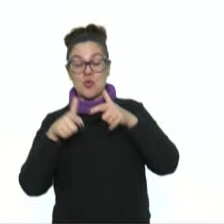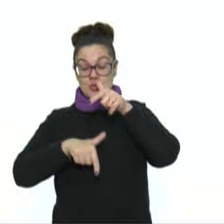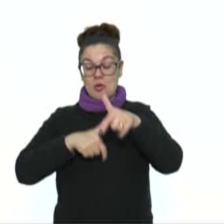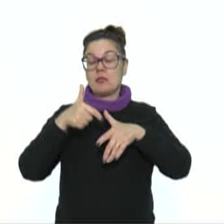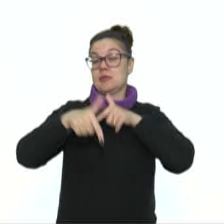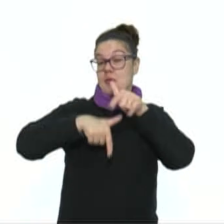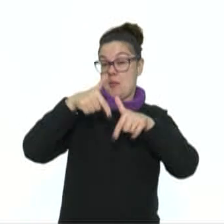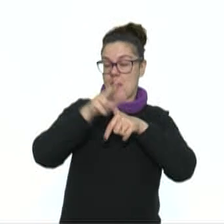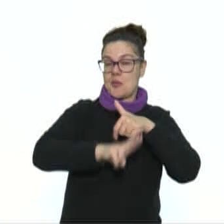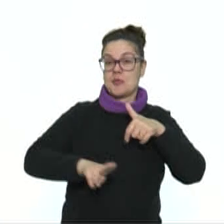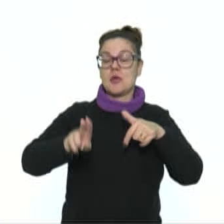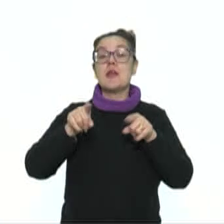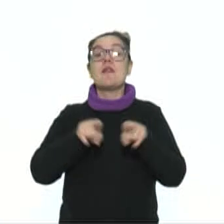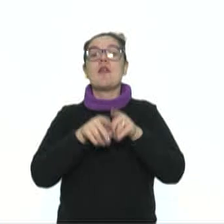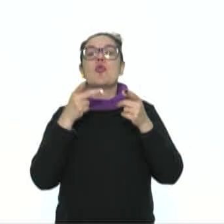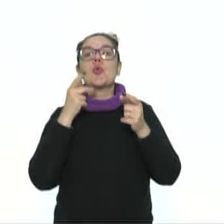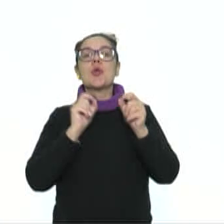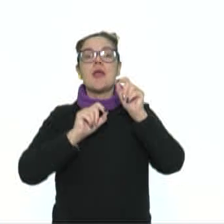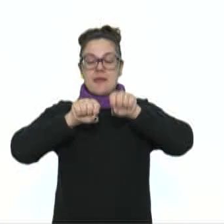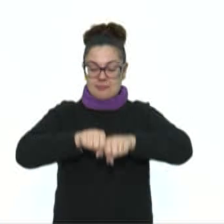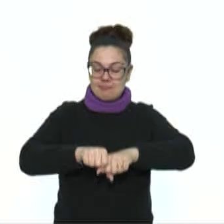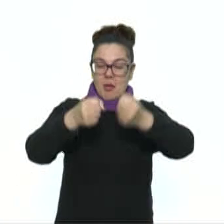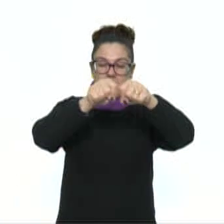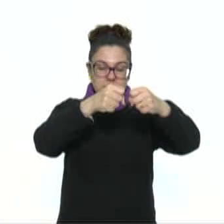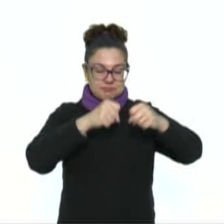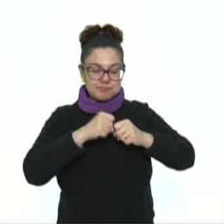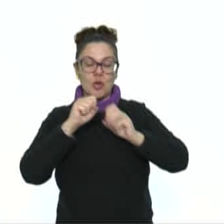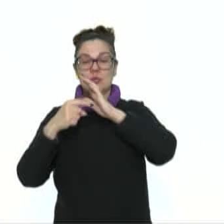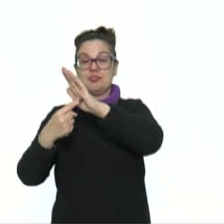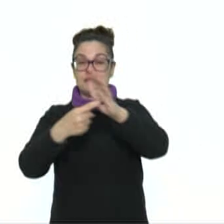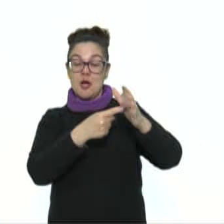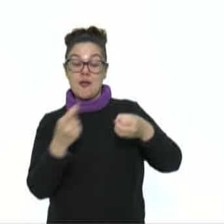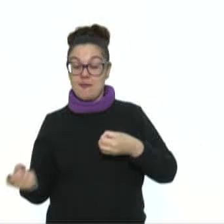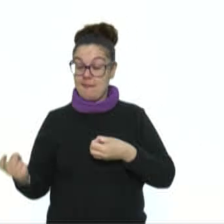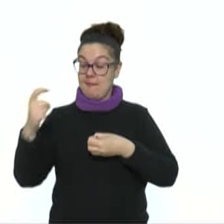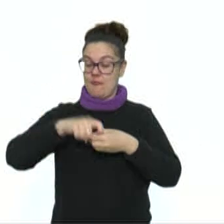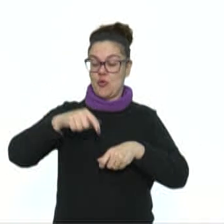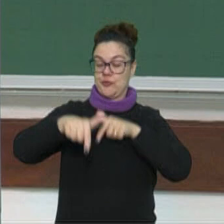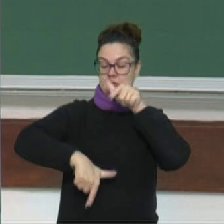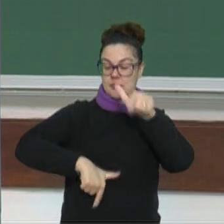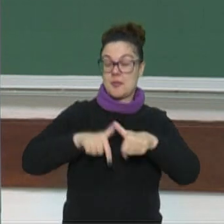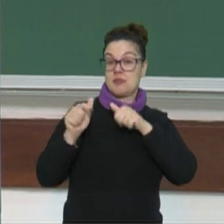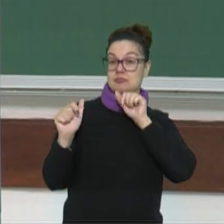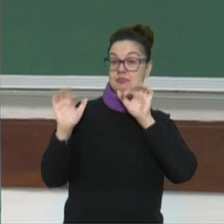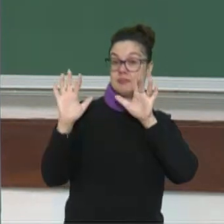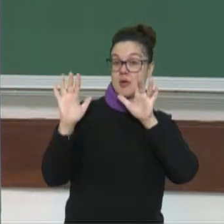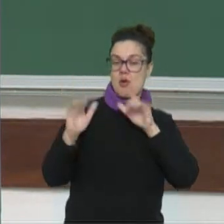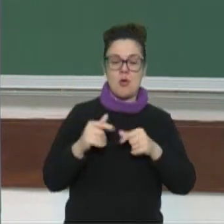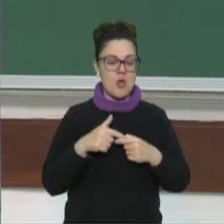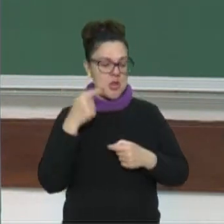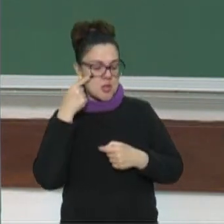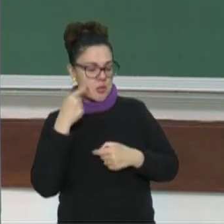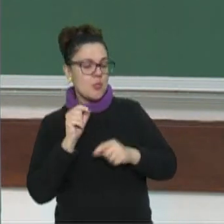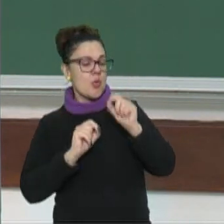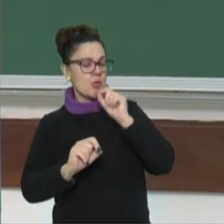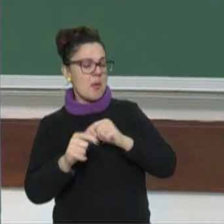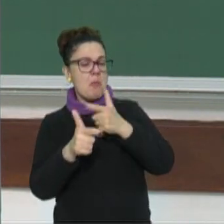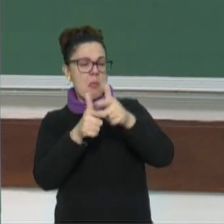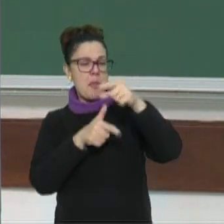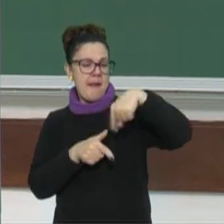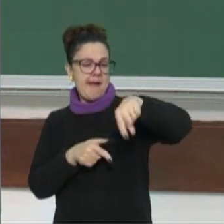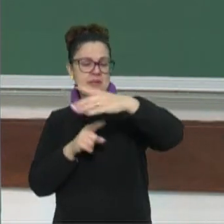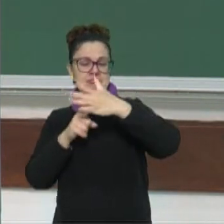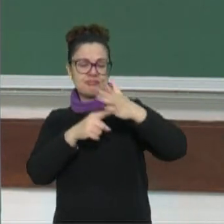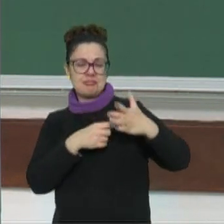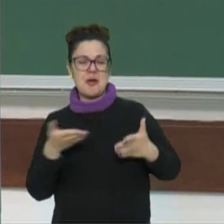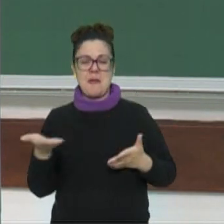das máquinas e o retorno para o trabalho manual. Eles vão perceber que o mal que estava acontecendo com eles, a culpa era das máquinas.